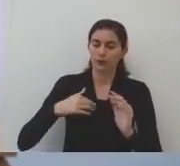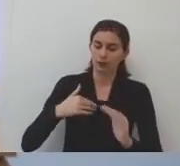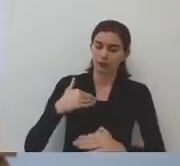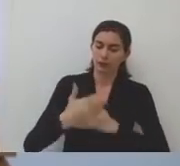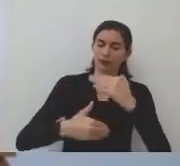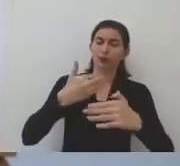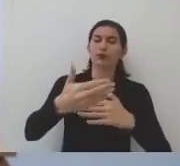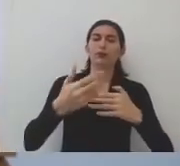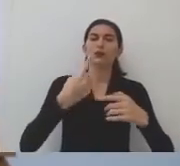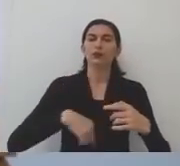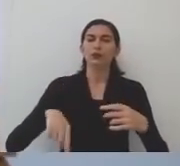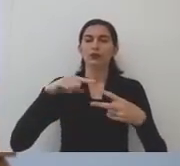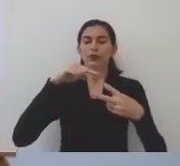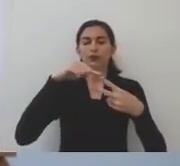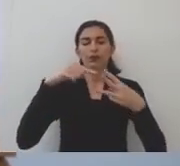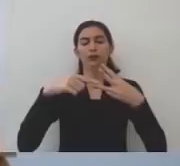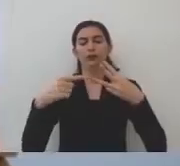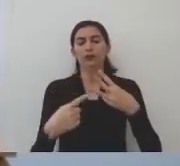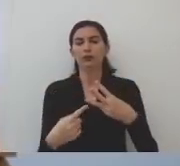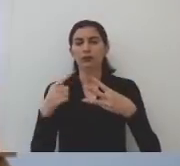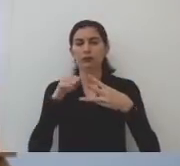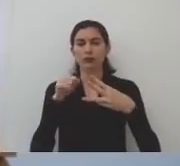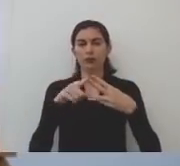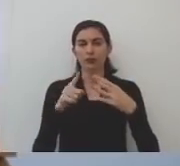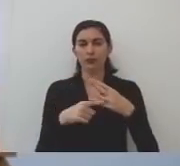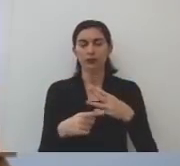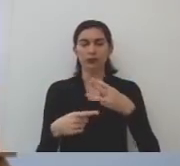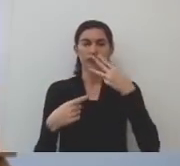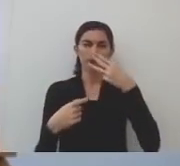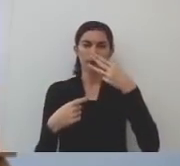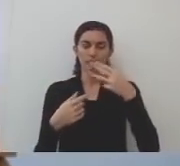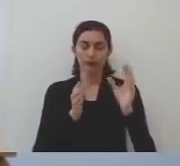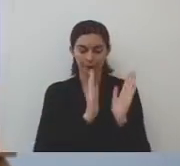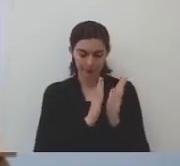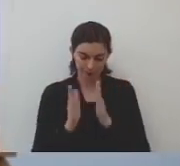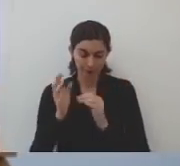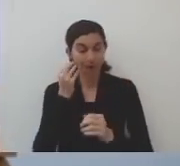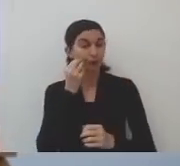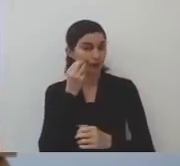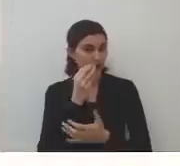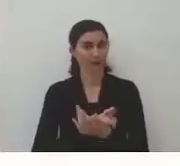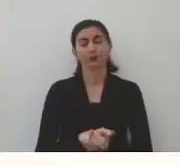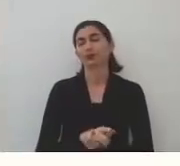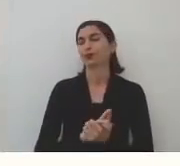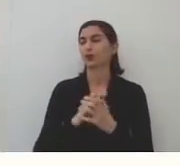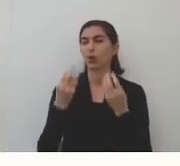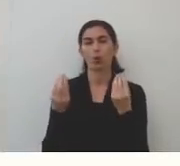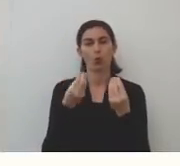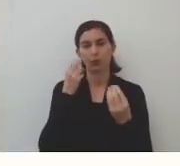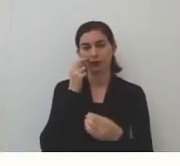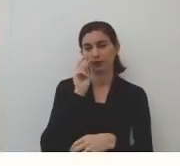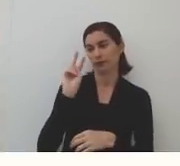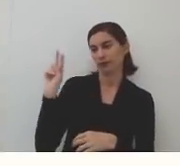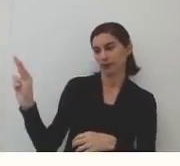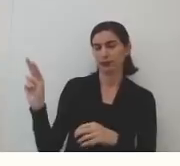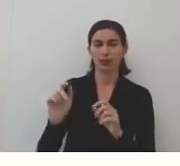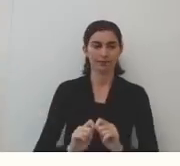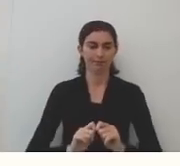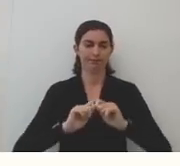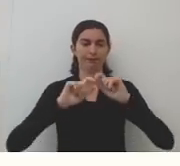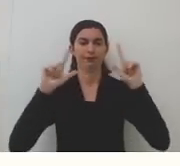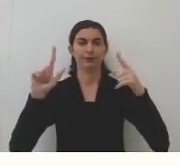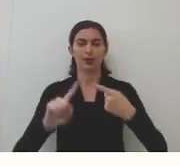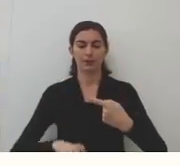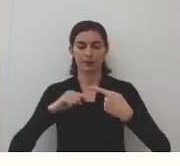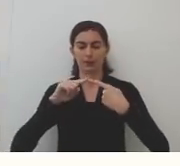processo. E a gente divide ele em três formas, na verdade, em três etapas. Vamos ver? Como vocês estão vendo aí na tela, ó, a